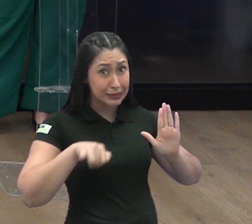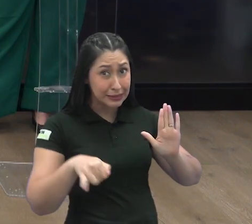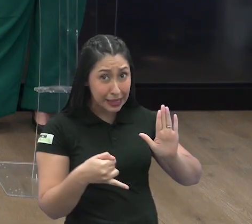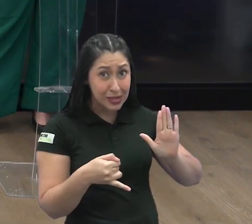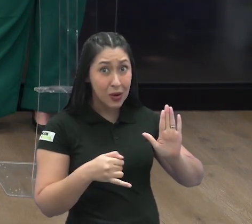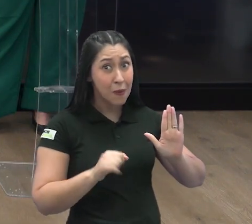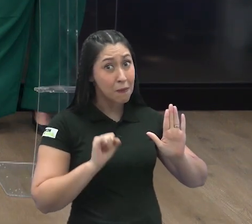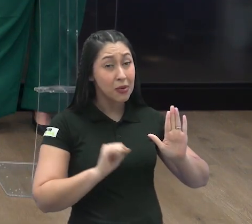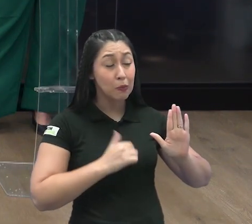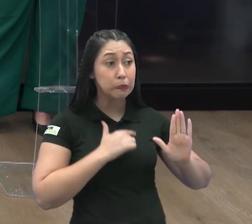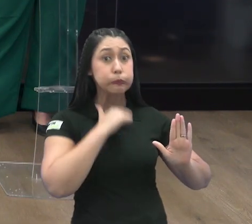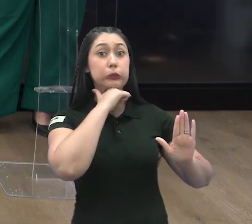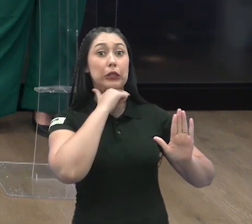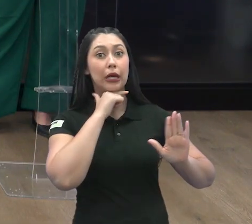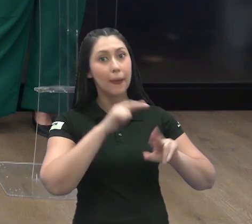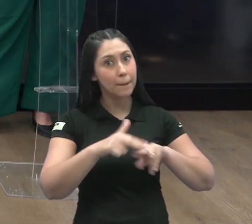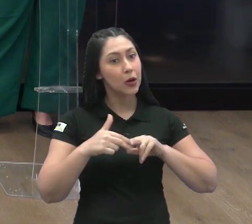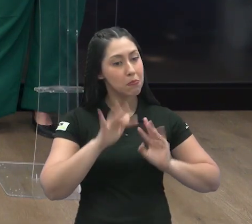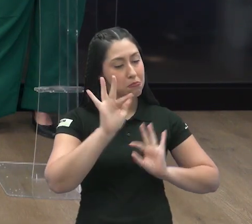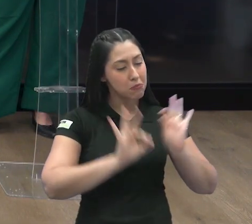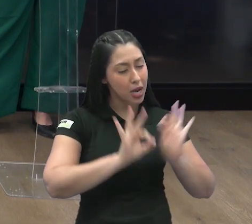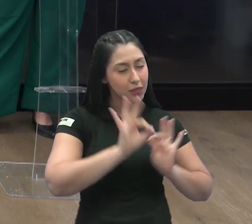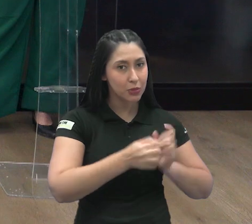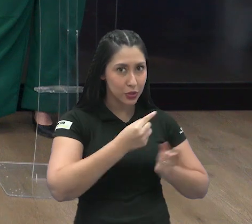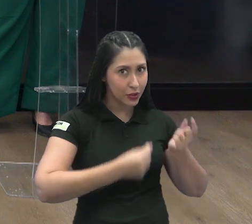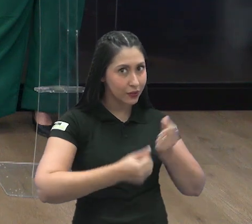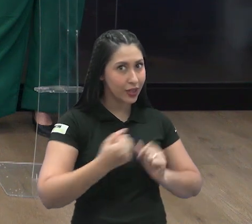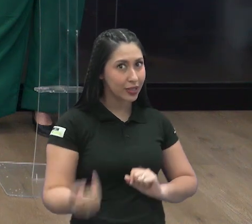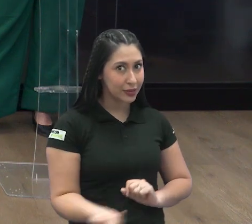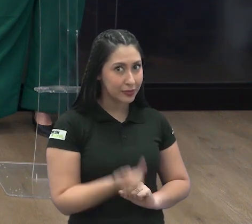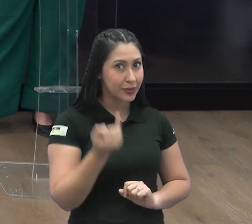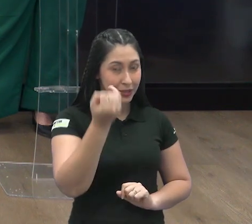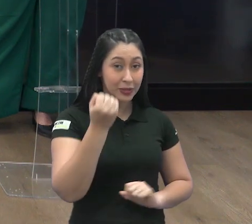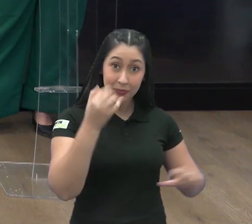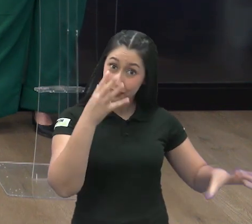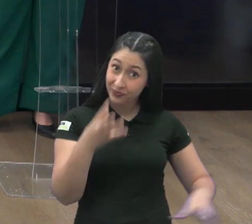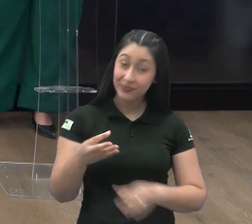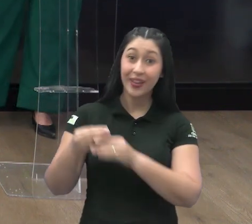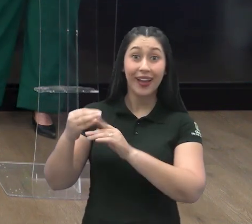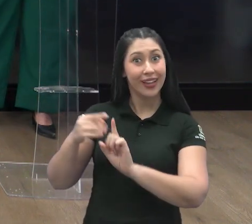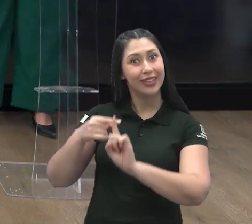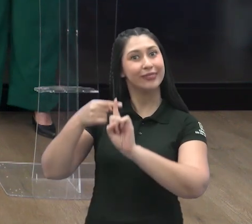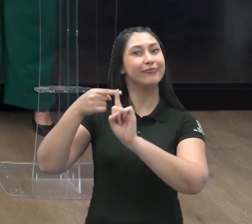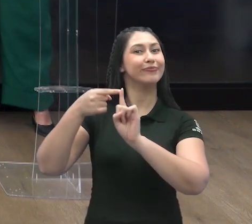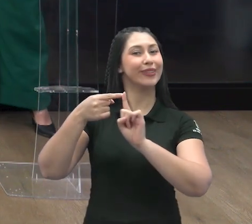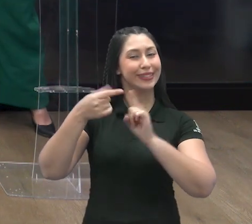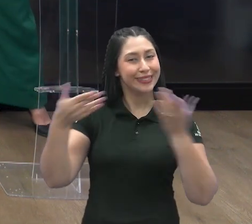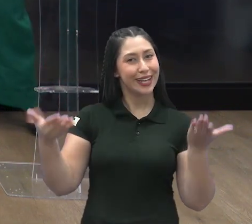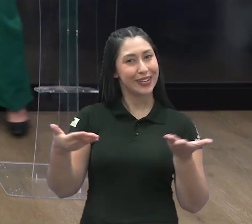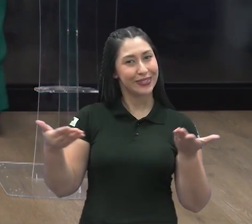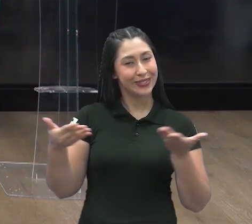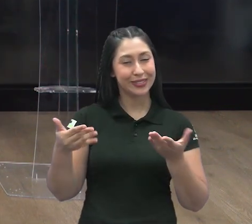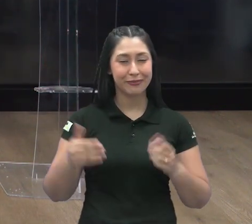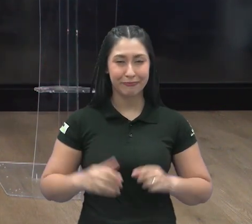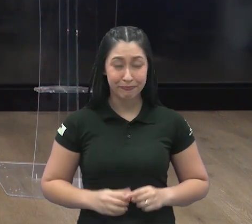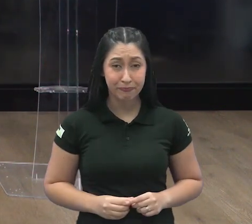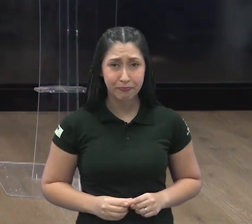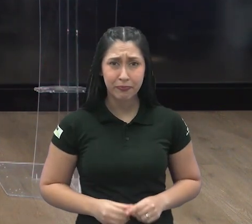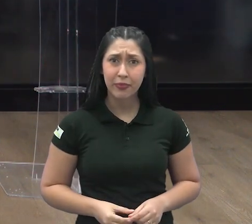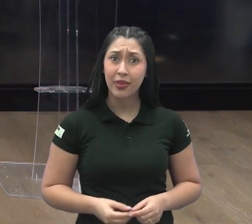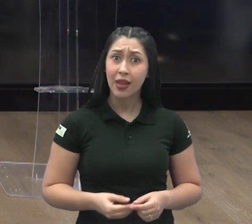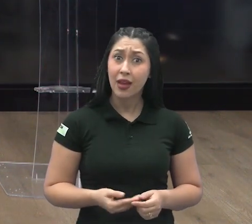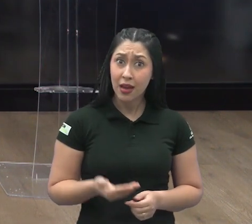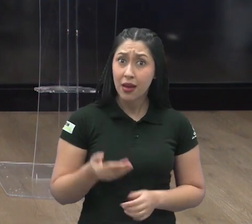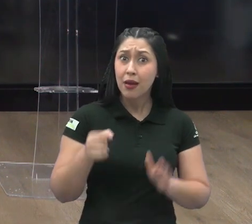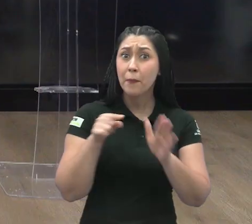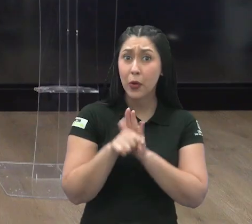o bolso, por isso planejamento financeiro é essencial. Tudo isso e muito mais a partir de agora.